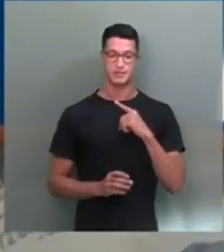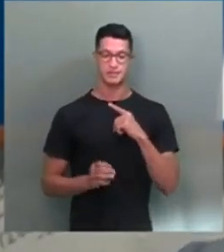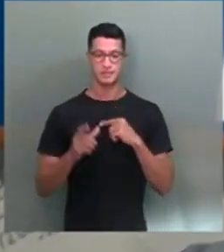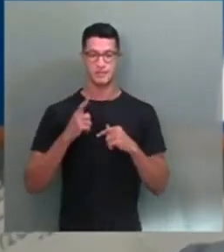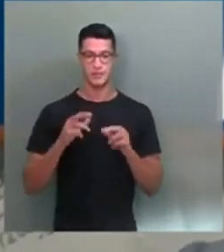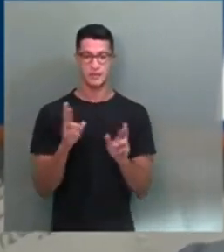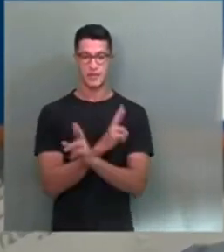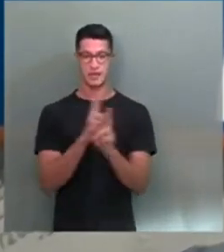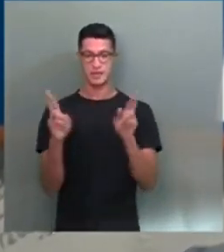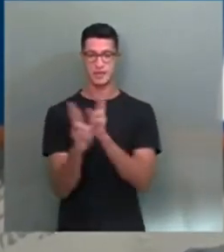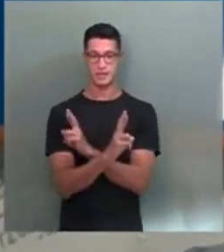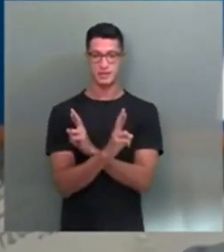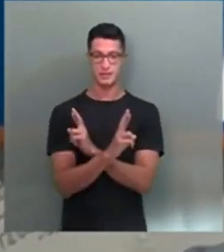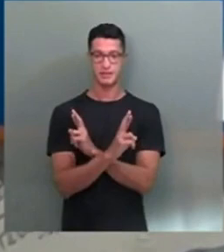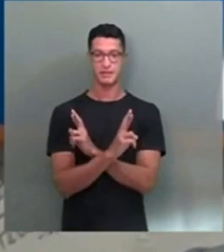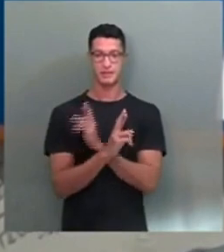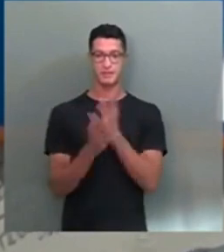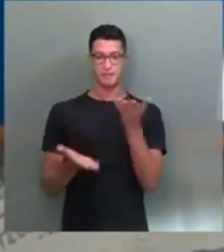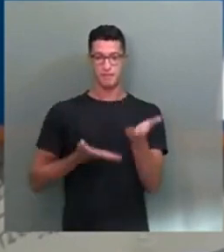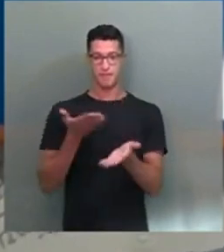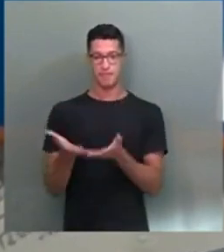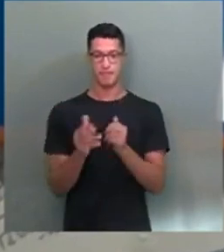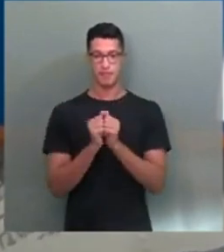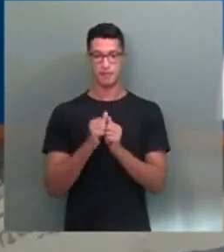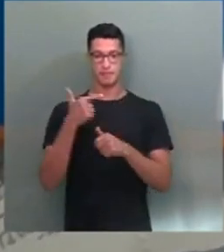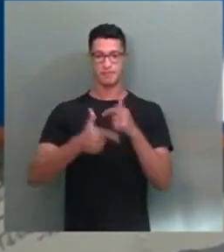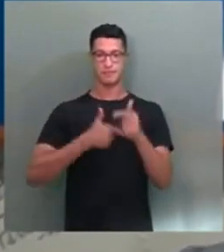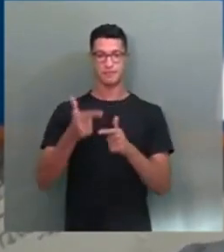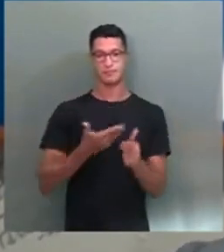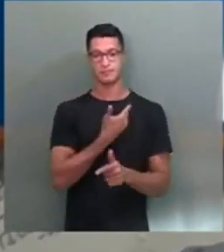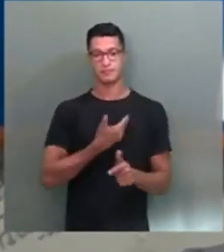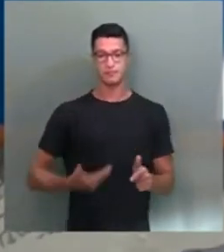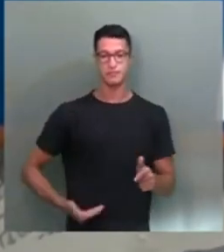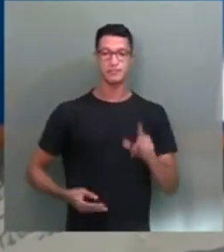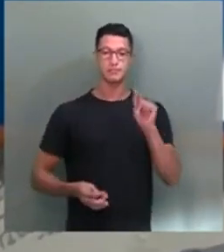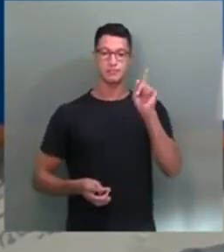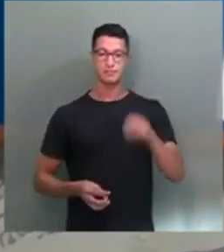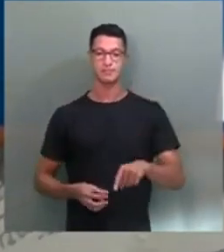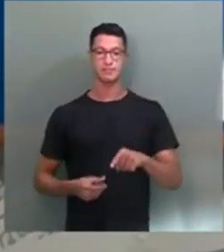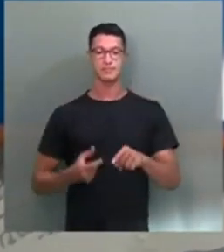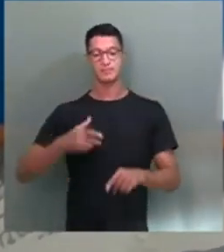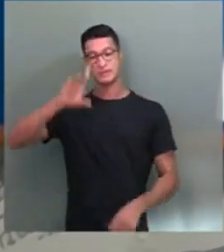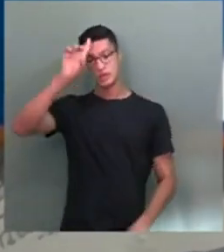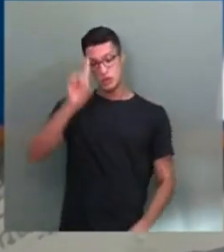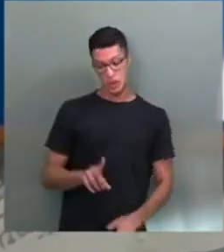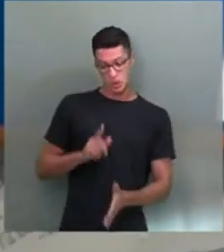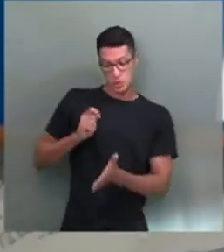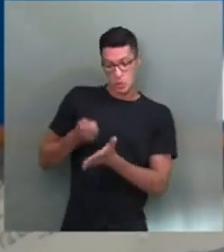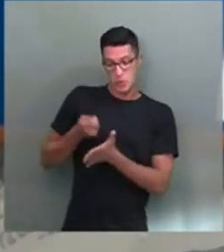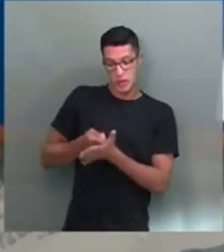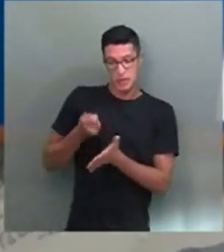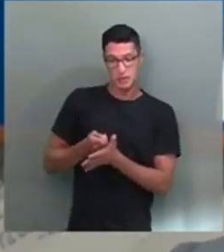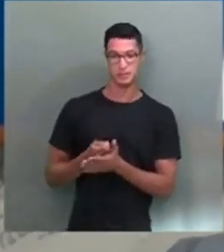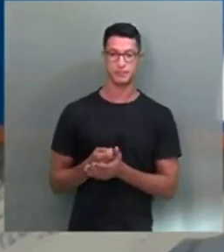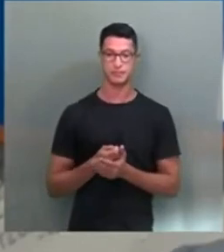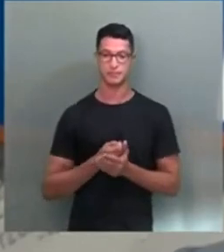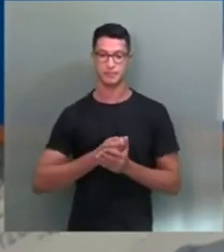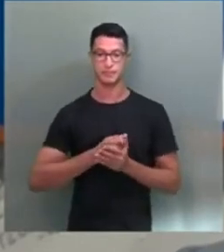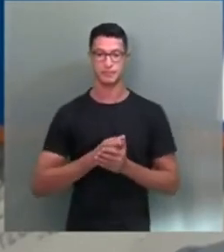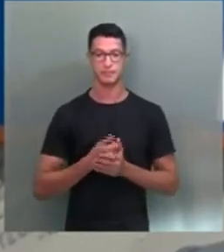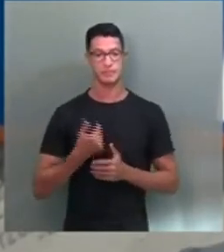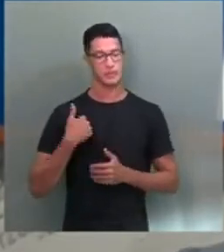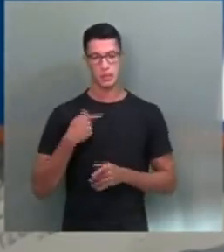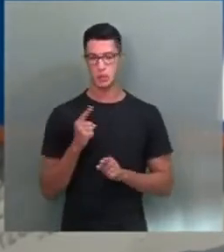da relação do servidor com o serviço público, que é a de direitos e obrigações.